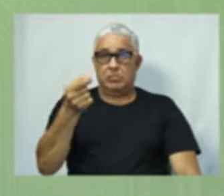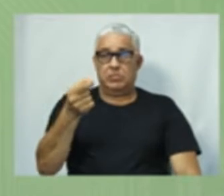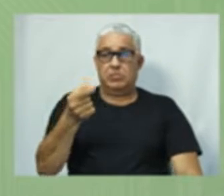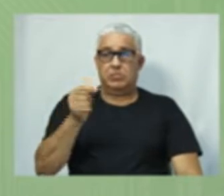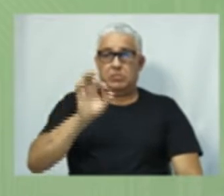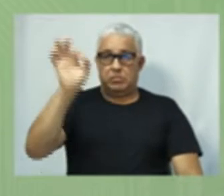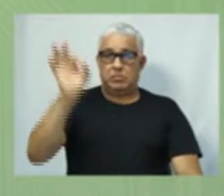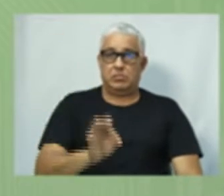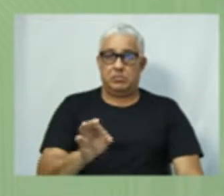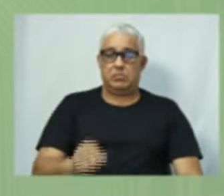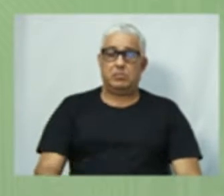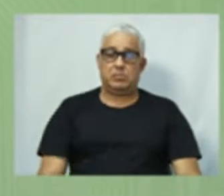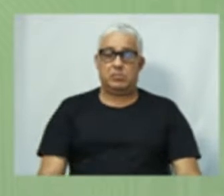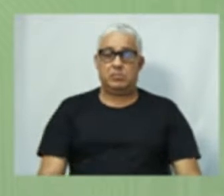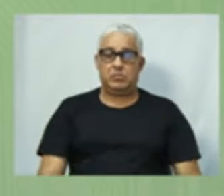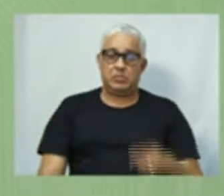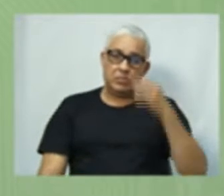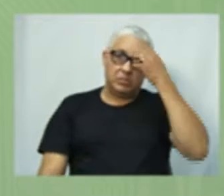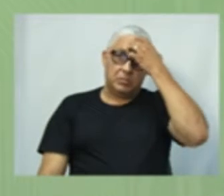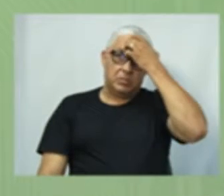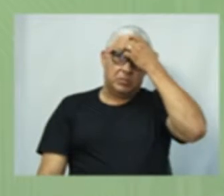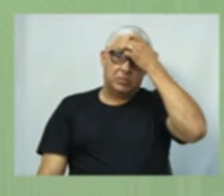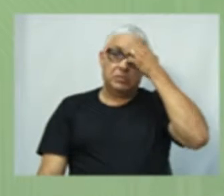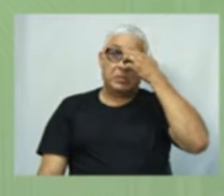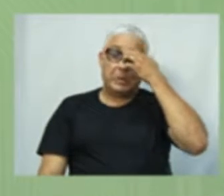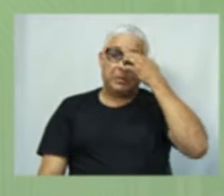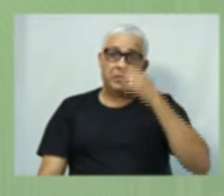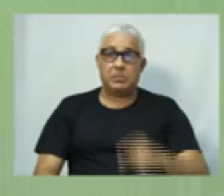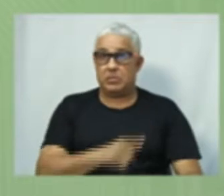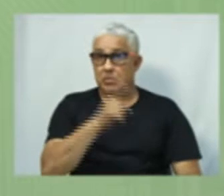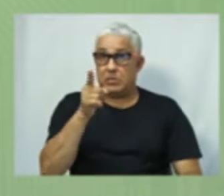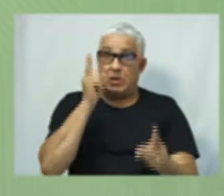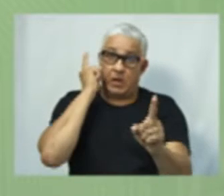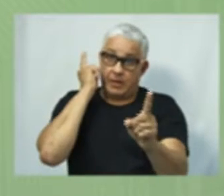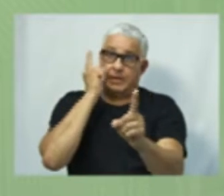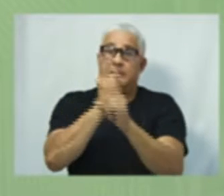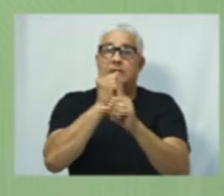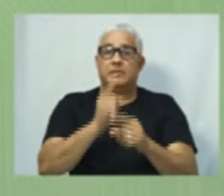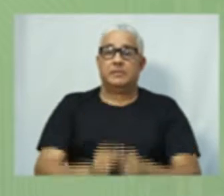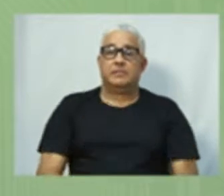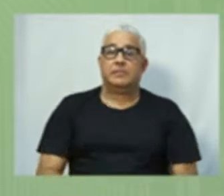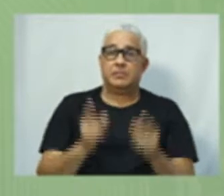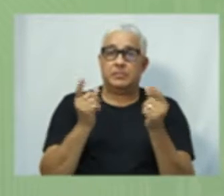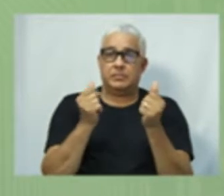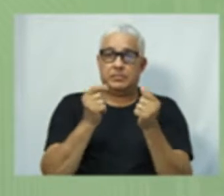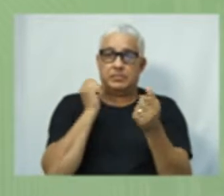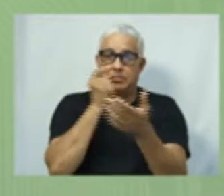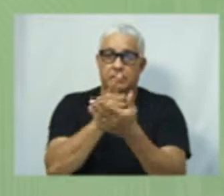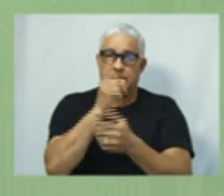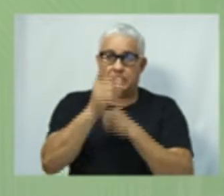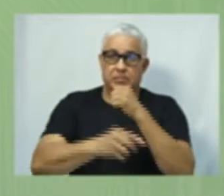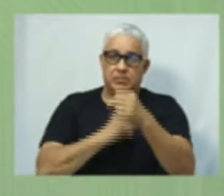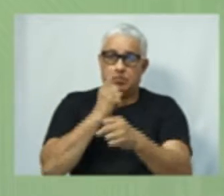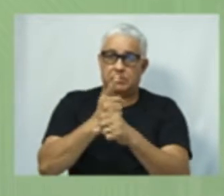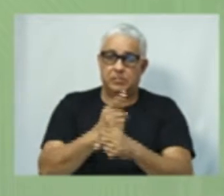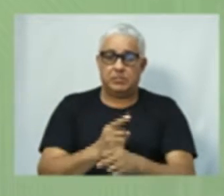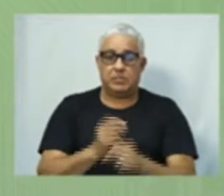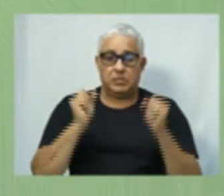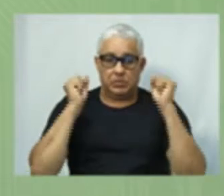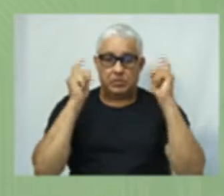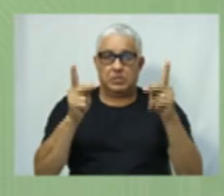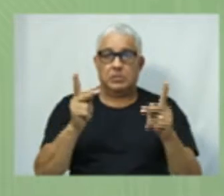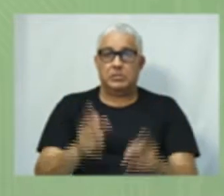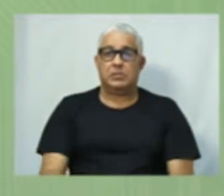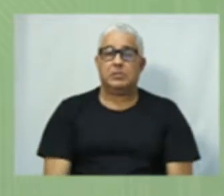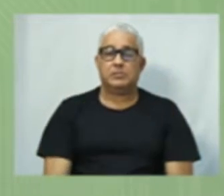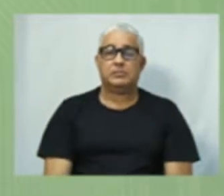é o sinal de porcento, tá? E vocês vão achar o referido valor pago anualmente. Beleza, acabou,